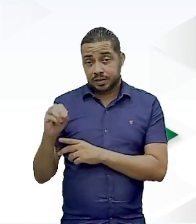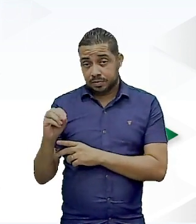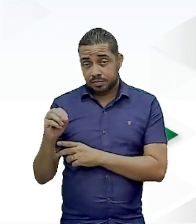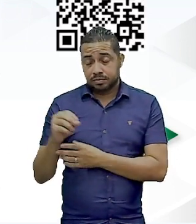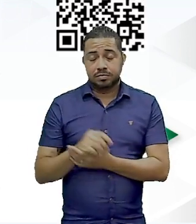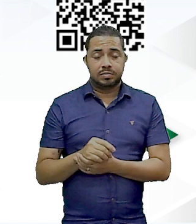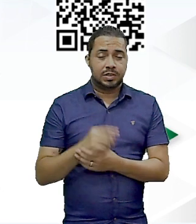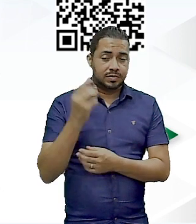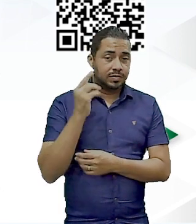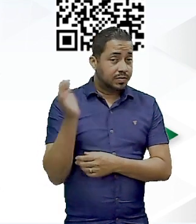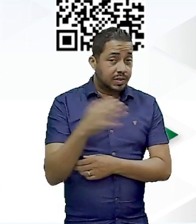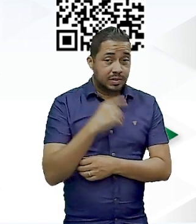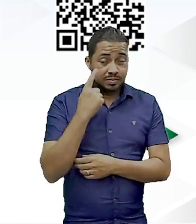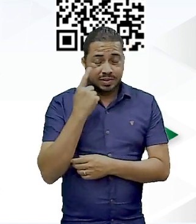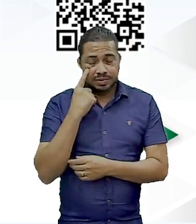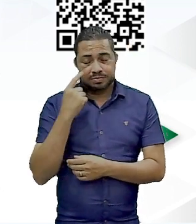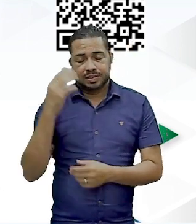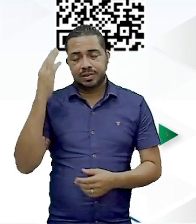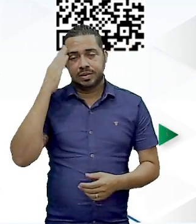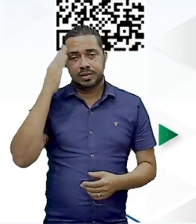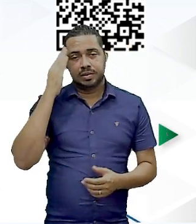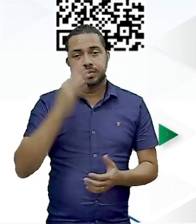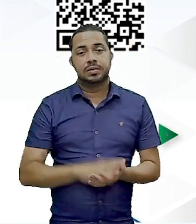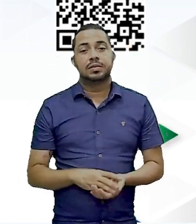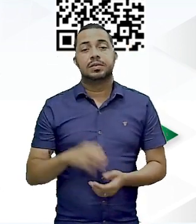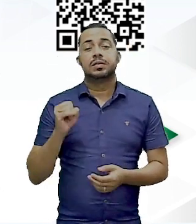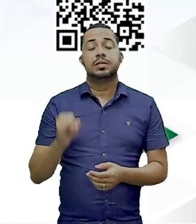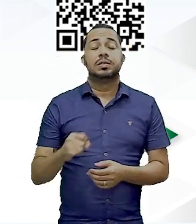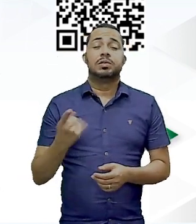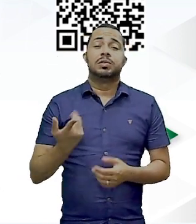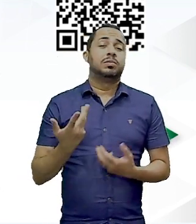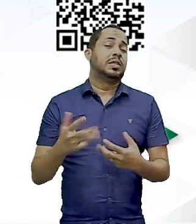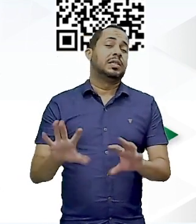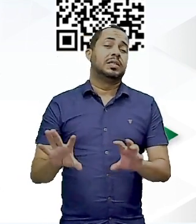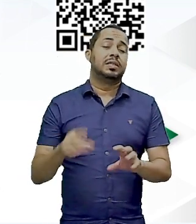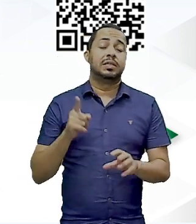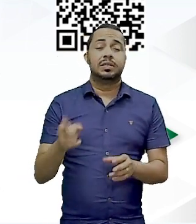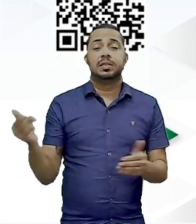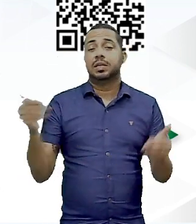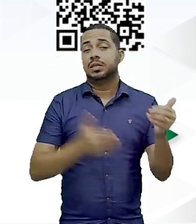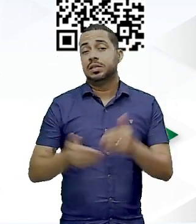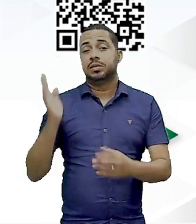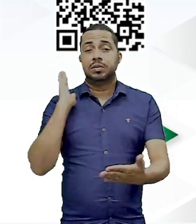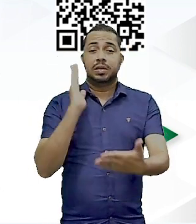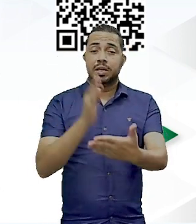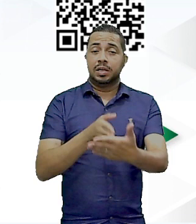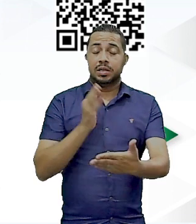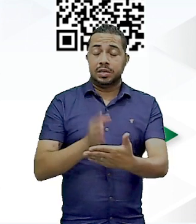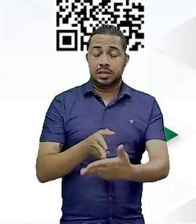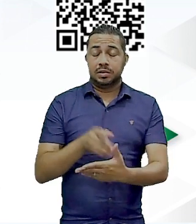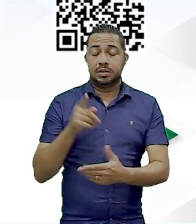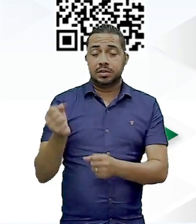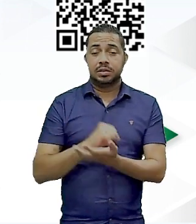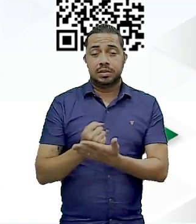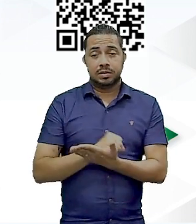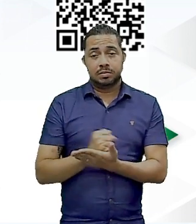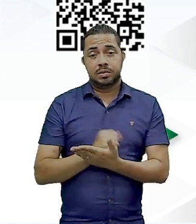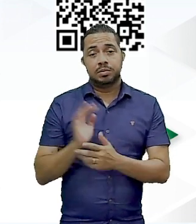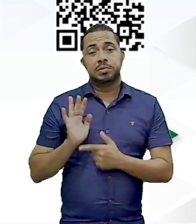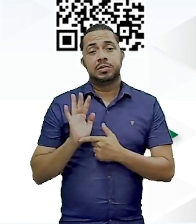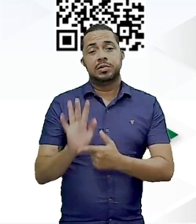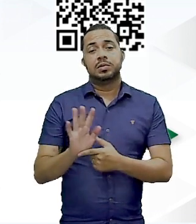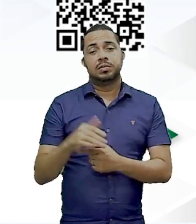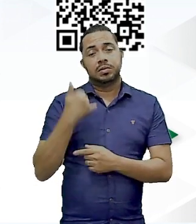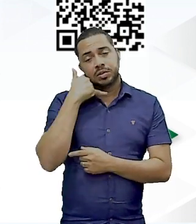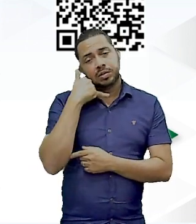Vem comigo para você poder entender. E se você não quiser esse acesso direto a esse game, você aponta a câmera do